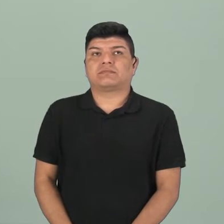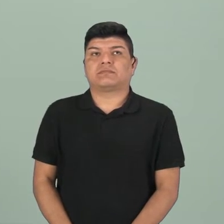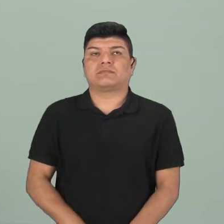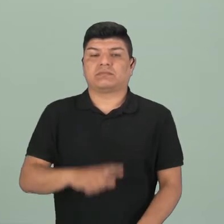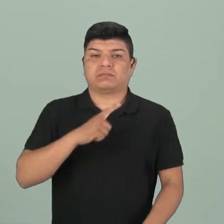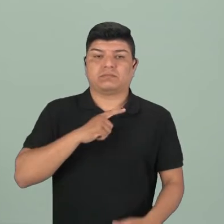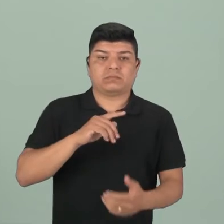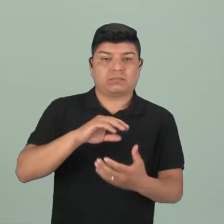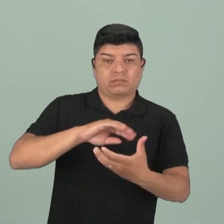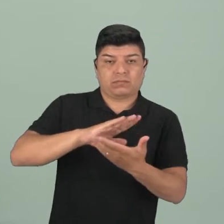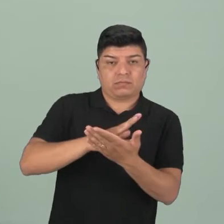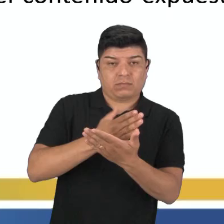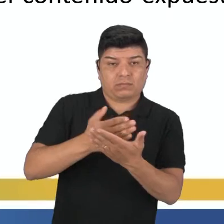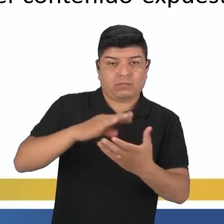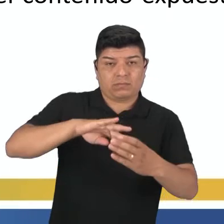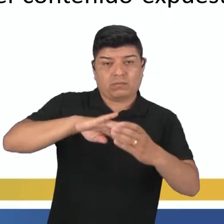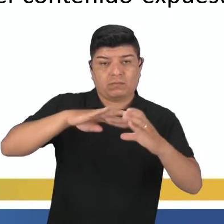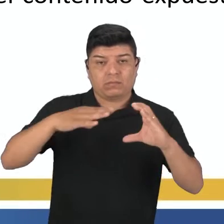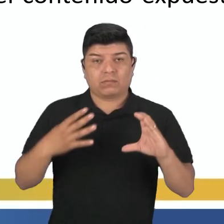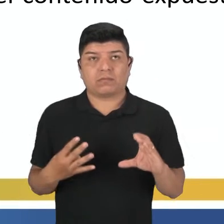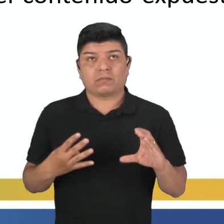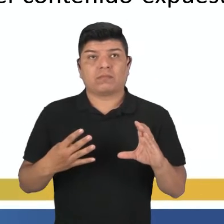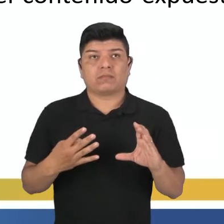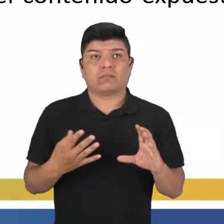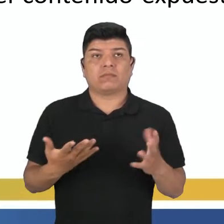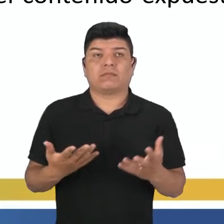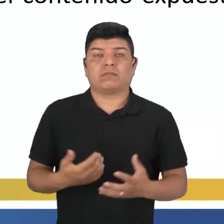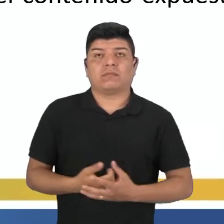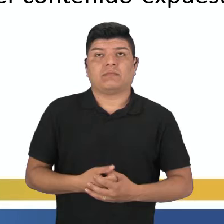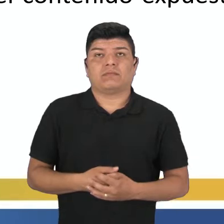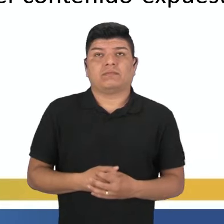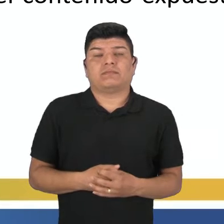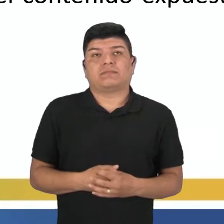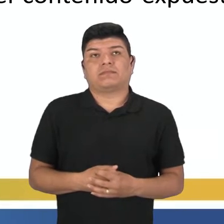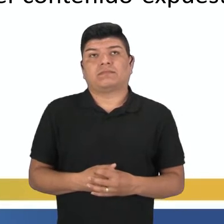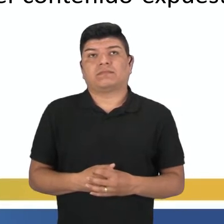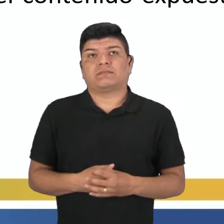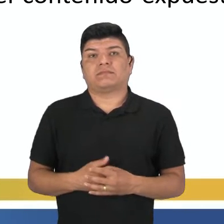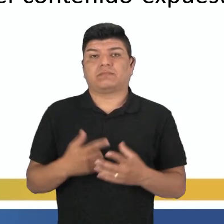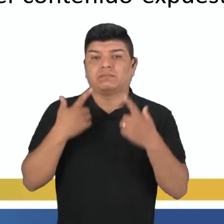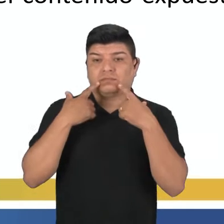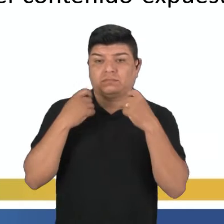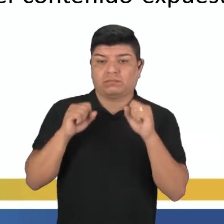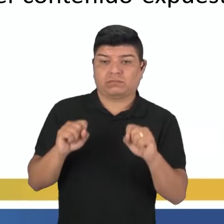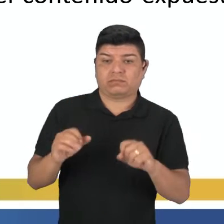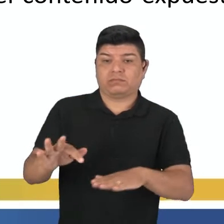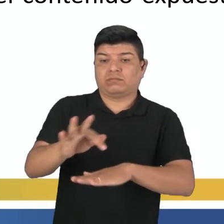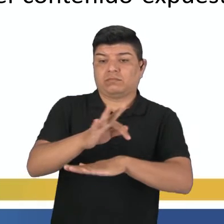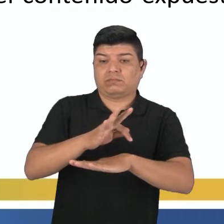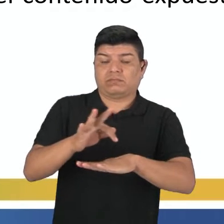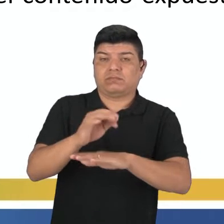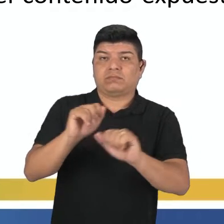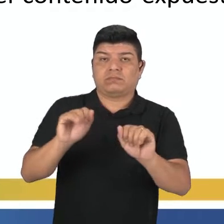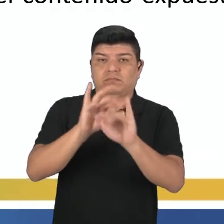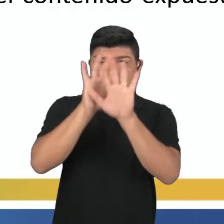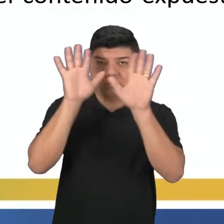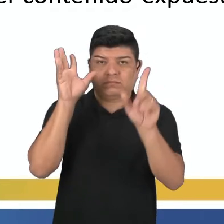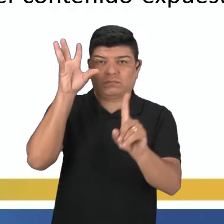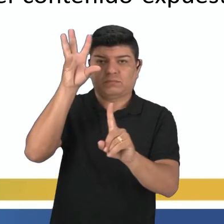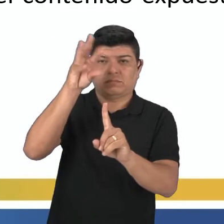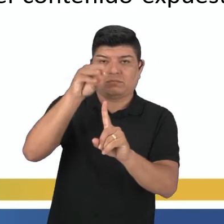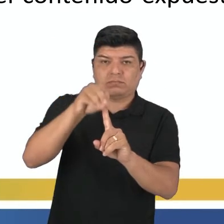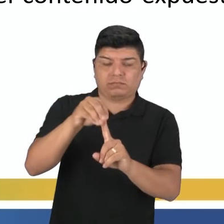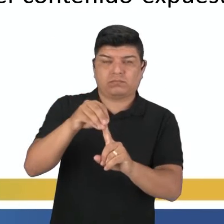Aí temos as características, né? Já havia falado anteriormente. Linguagem formal, clara,